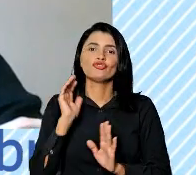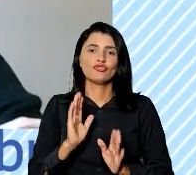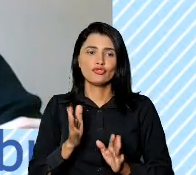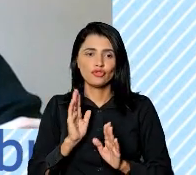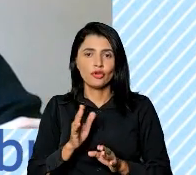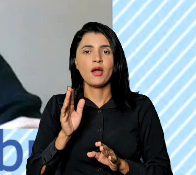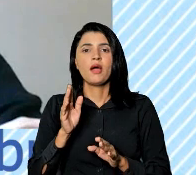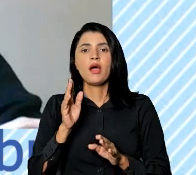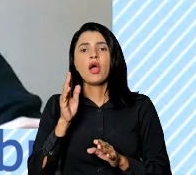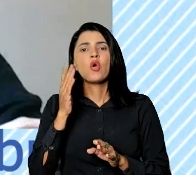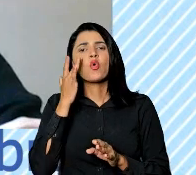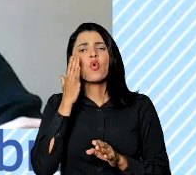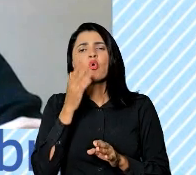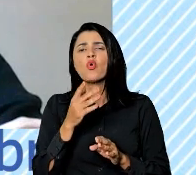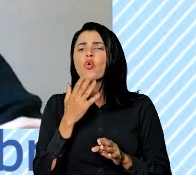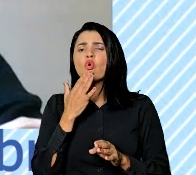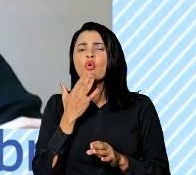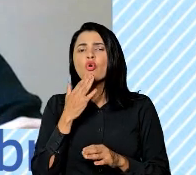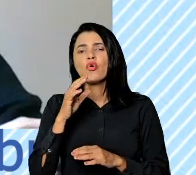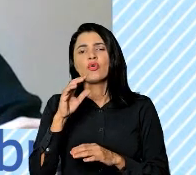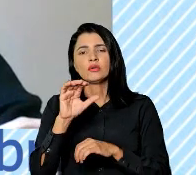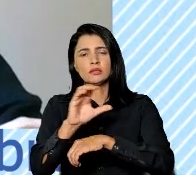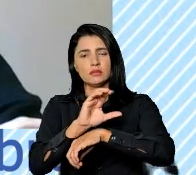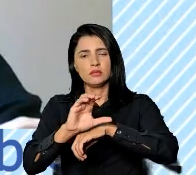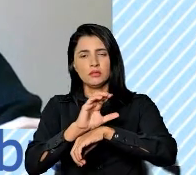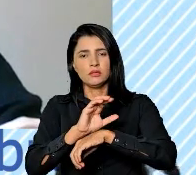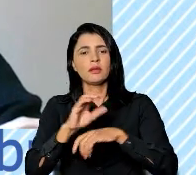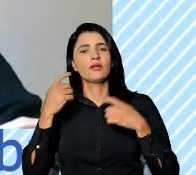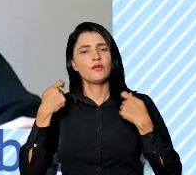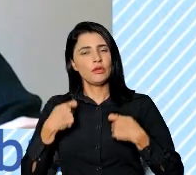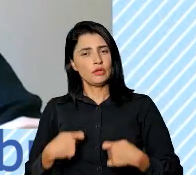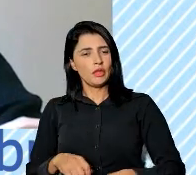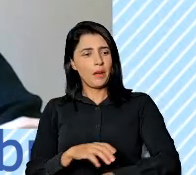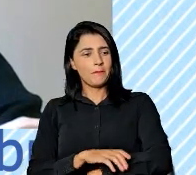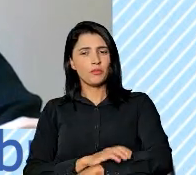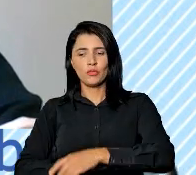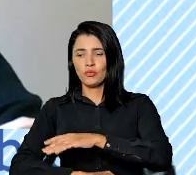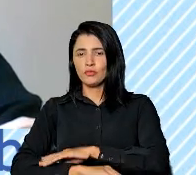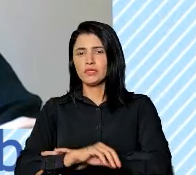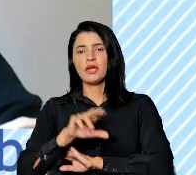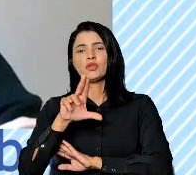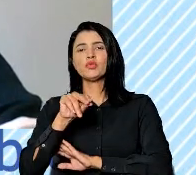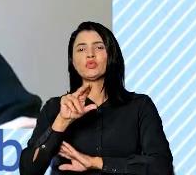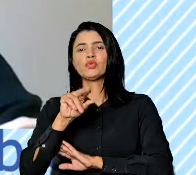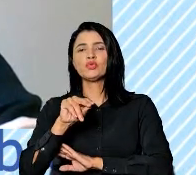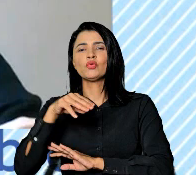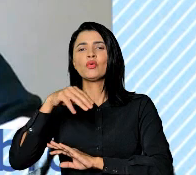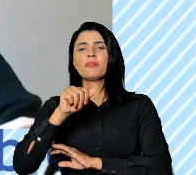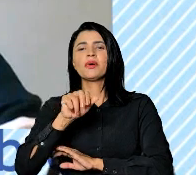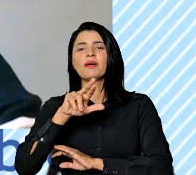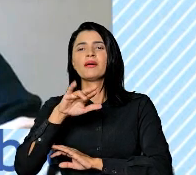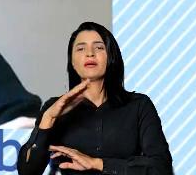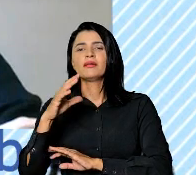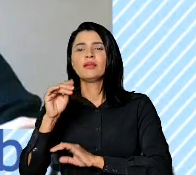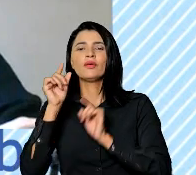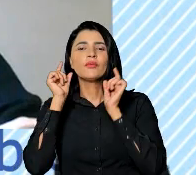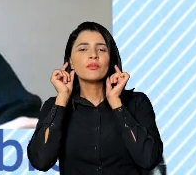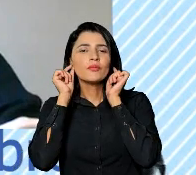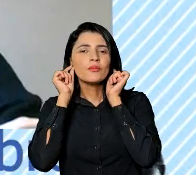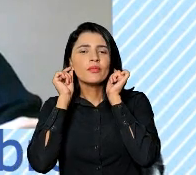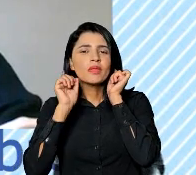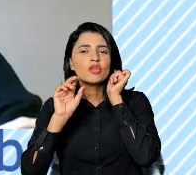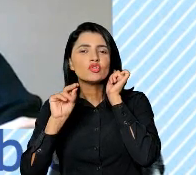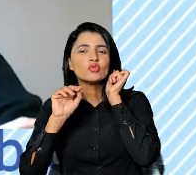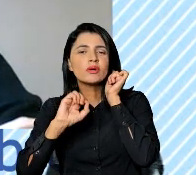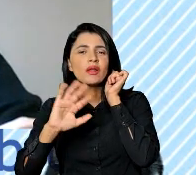cinza, e estou trajando uma blusa azul marinho, brincos de pedras azul claro, e ao